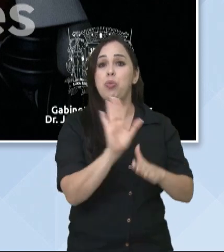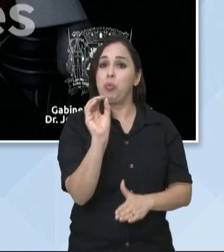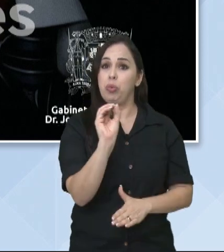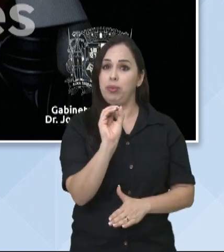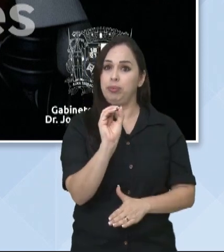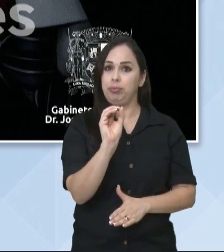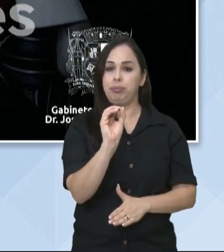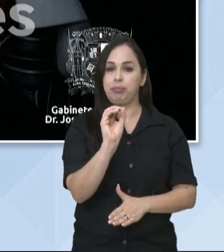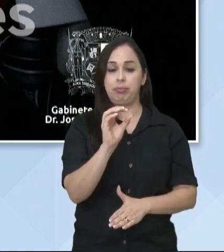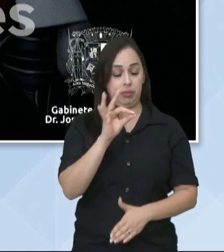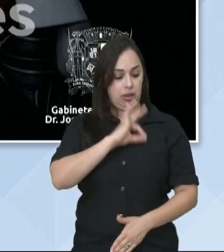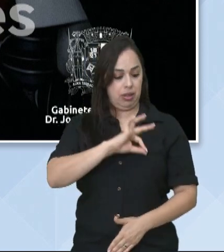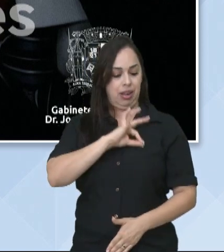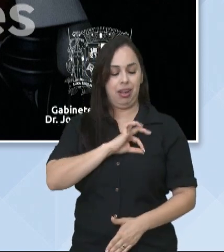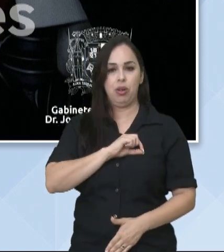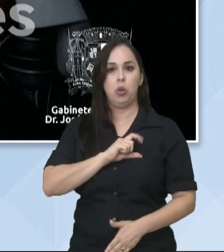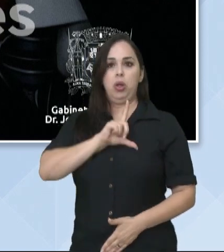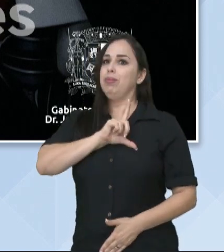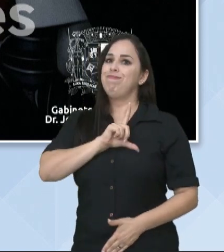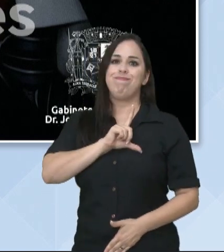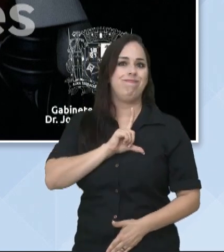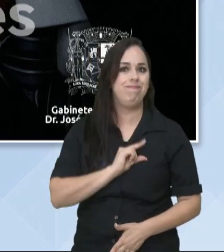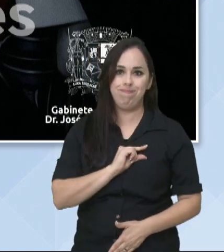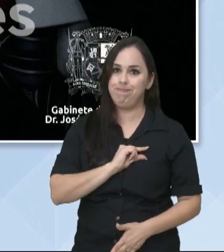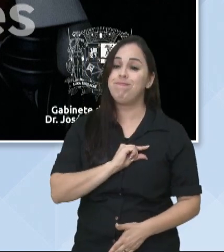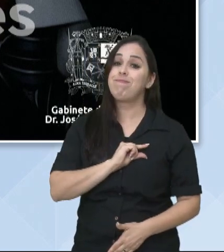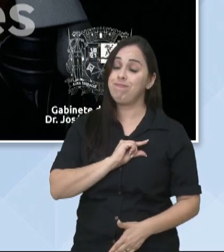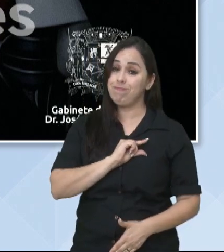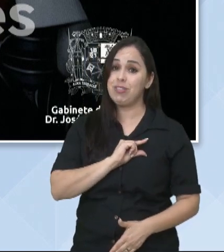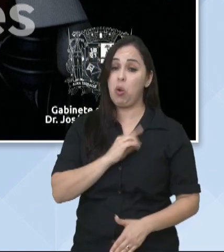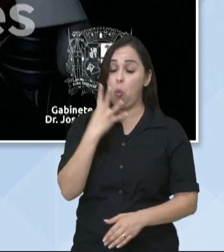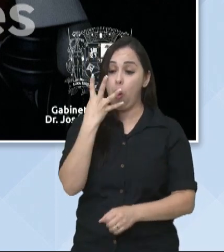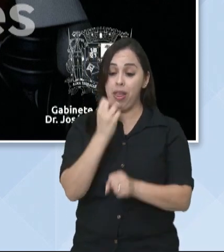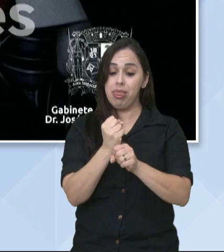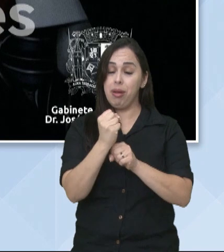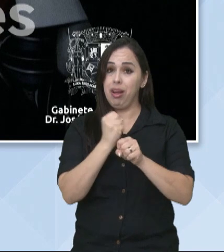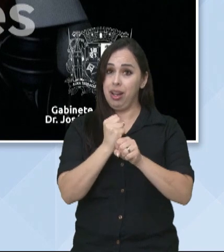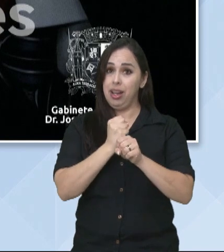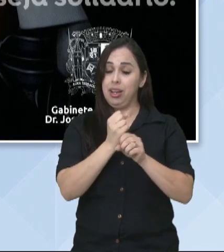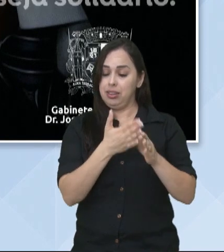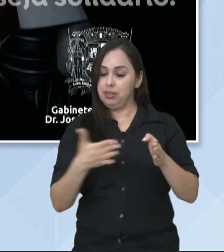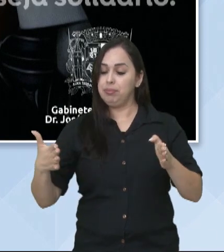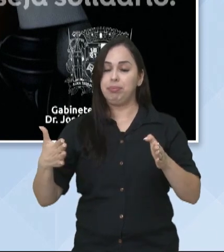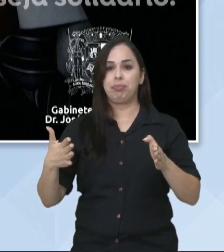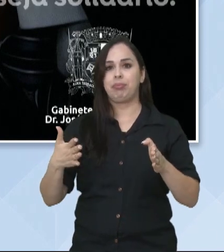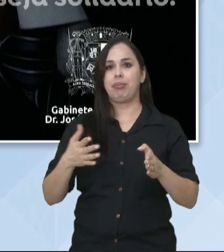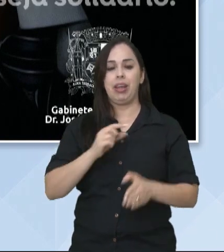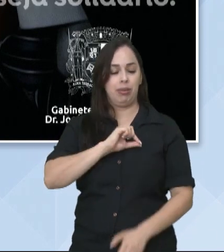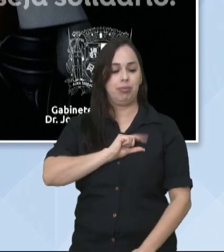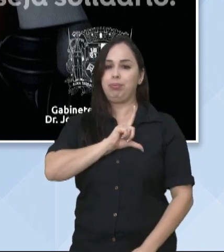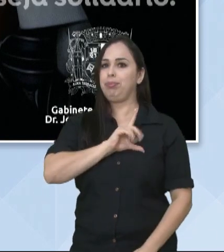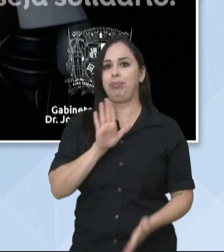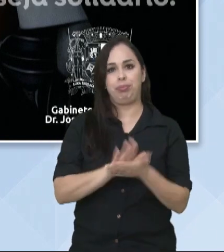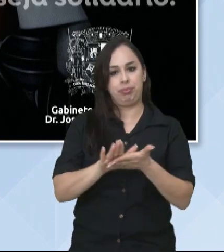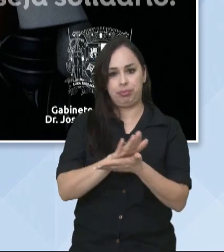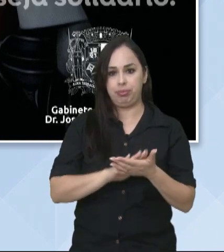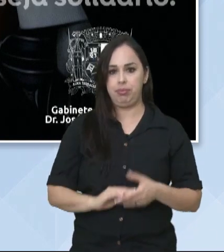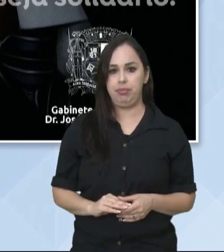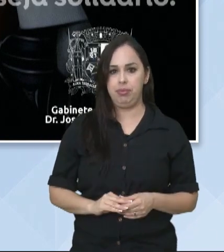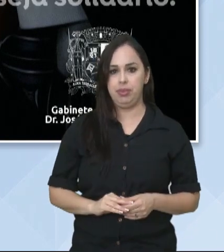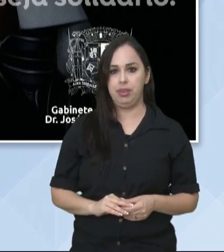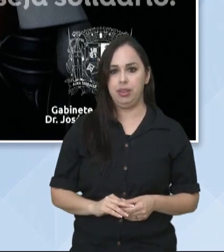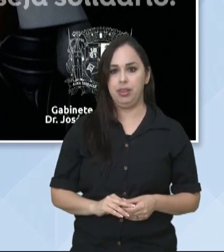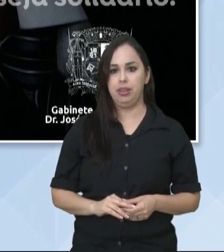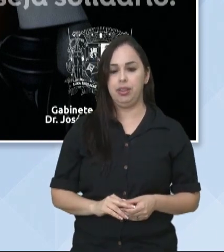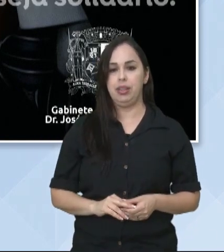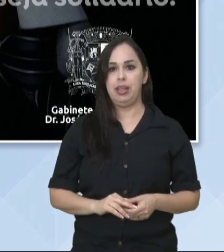ganho real no salário mínimo em nenhum dos 4 anos no mandato dele. Próximo. Não foi solidário com